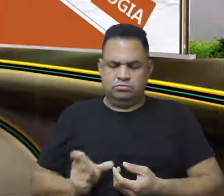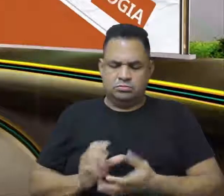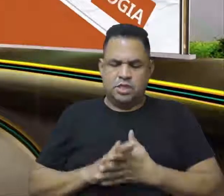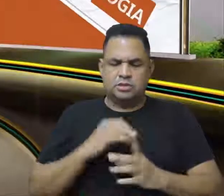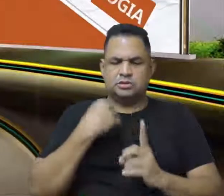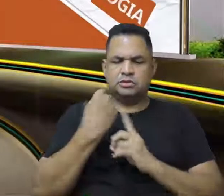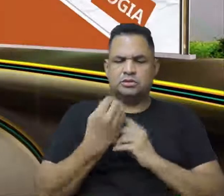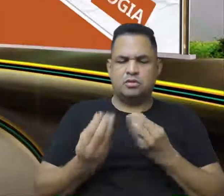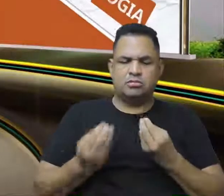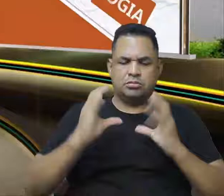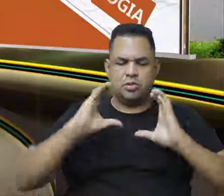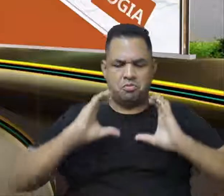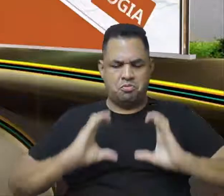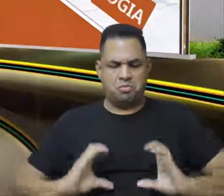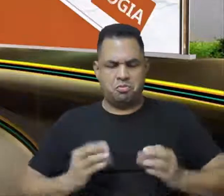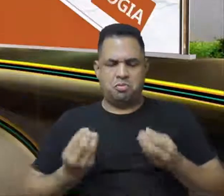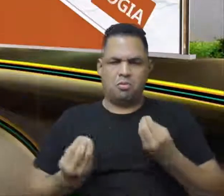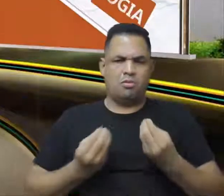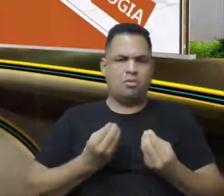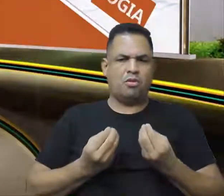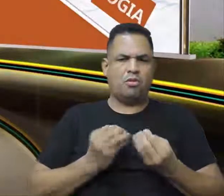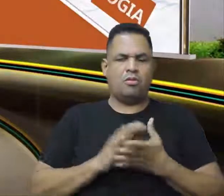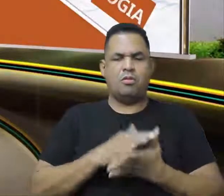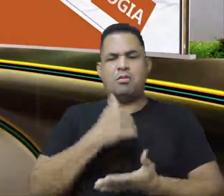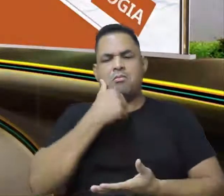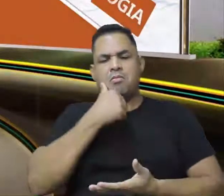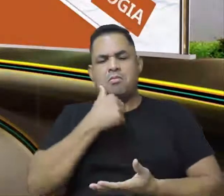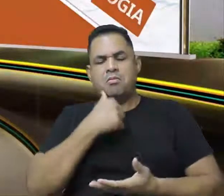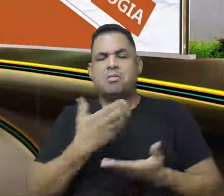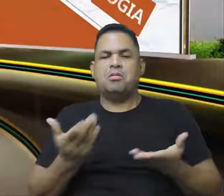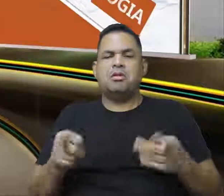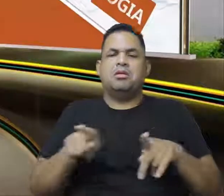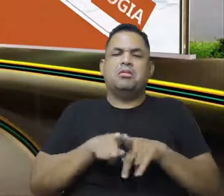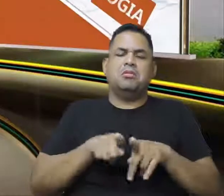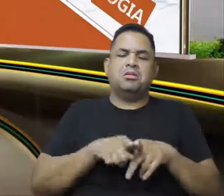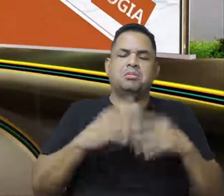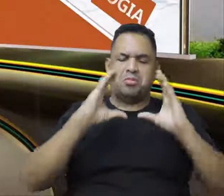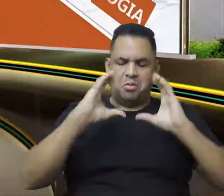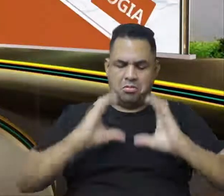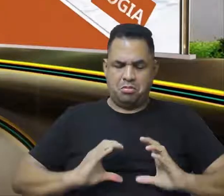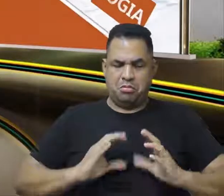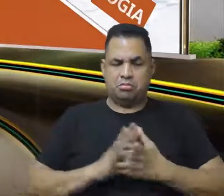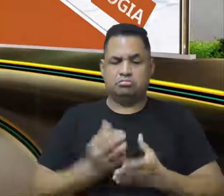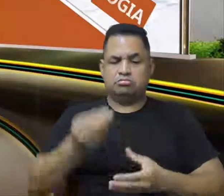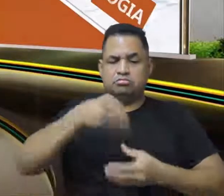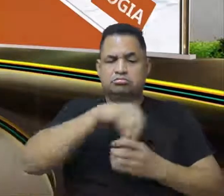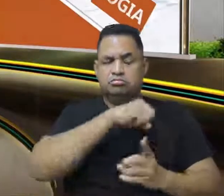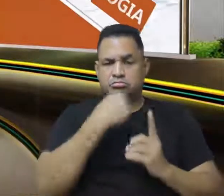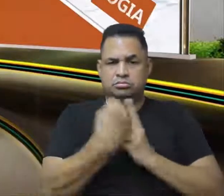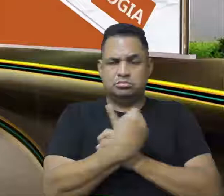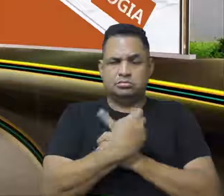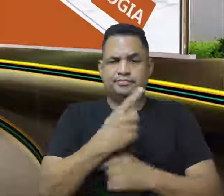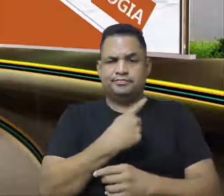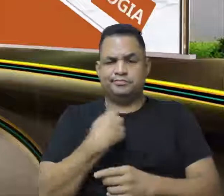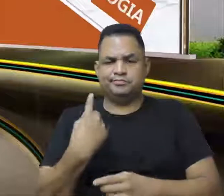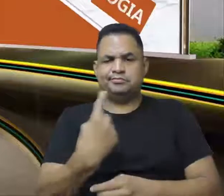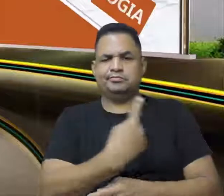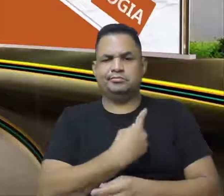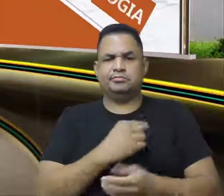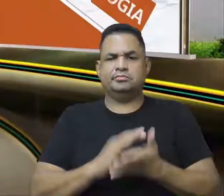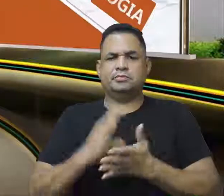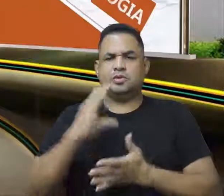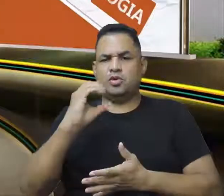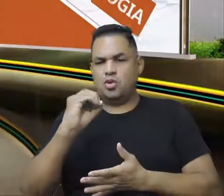portar, como que a mulher deve se portar. Nessa sociedade nossa